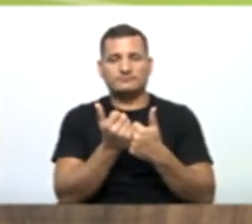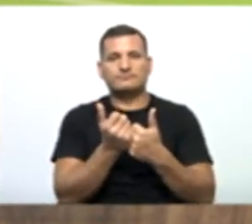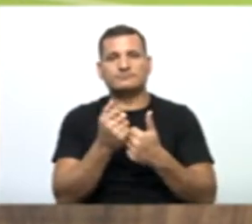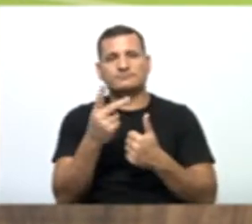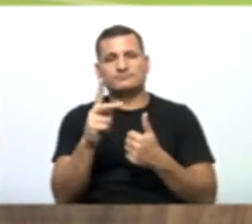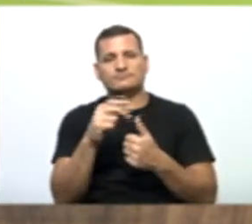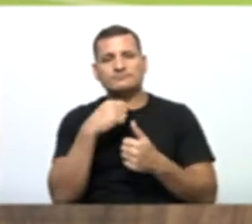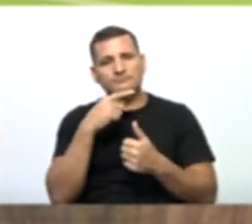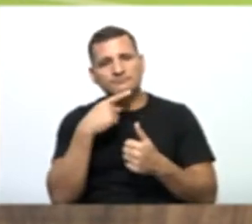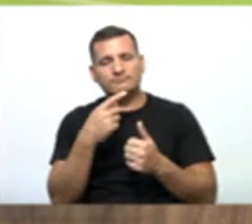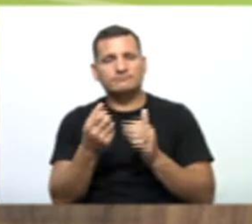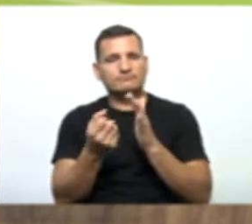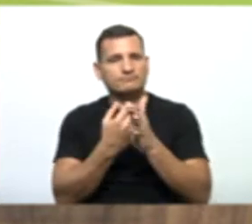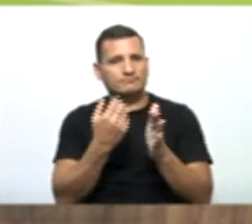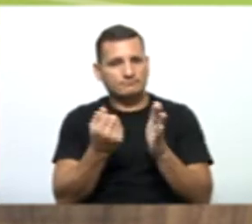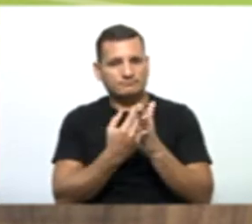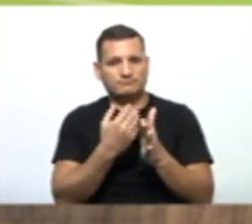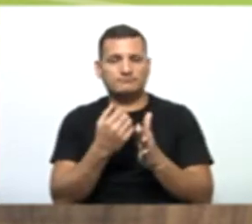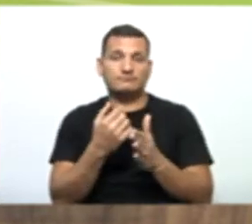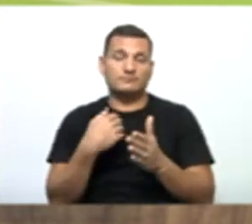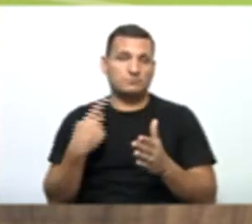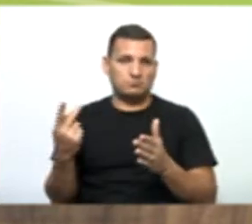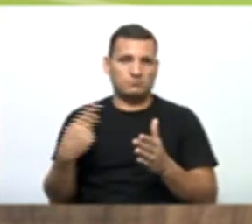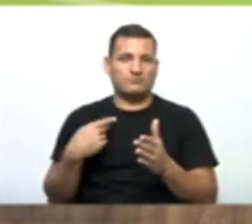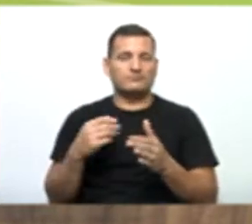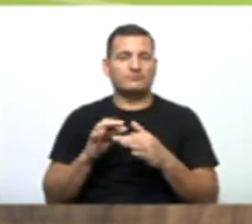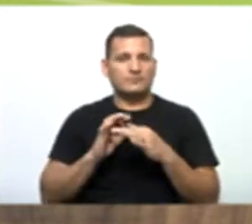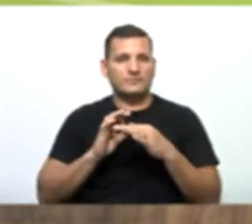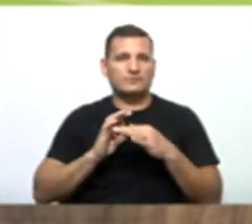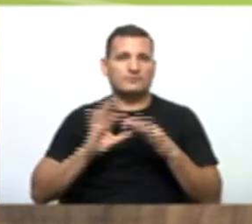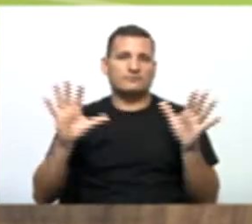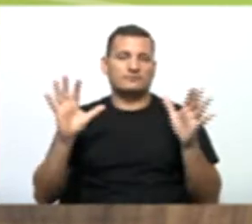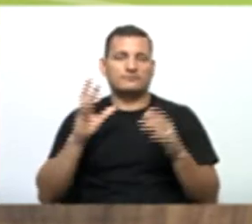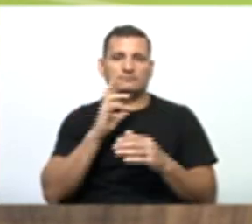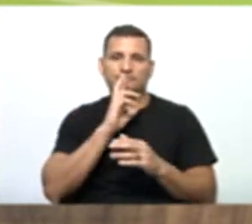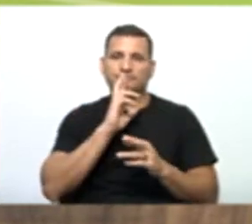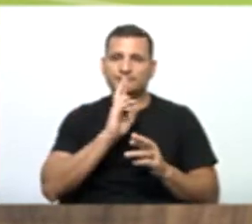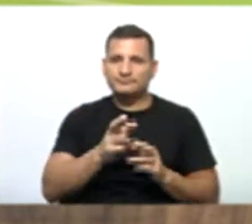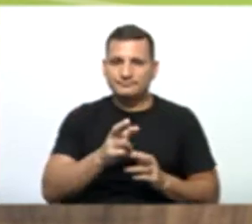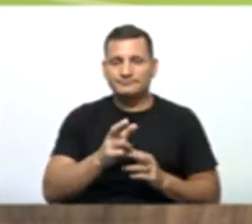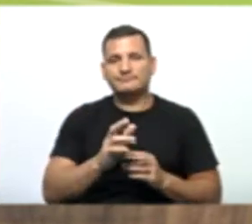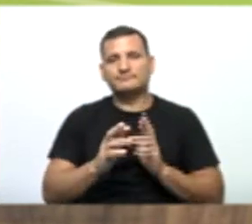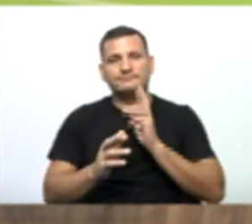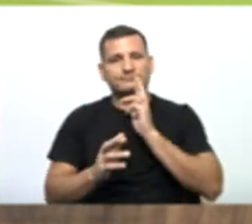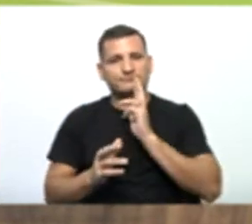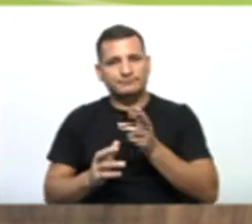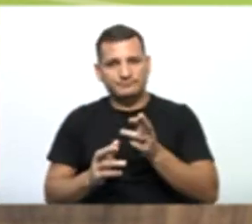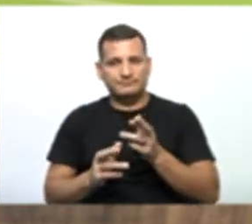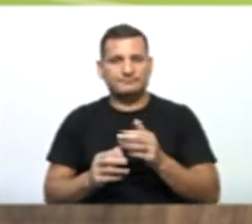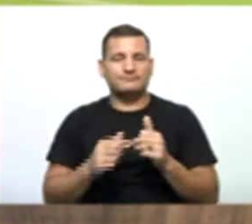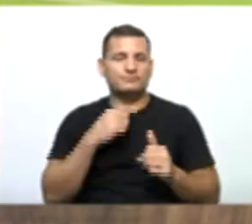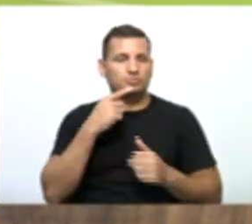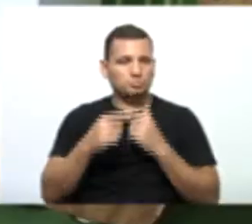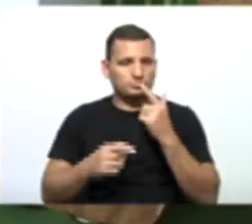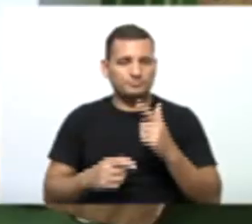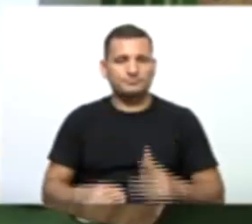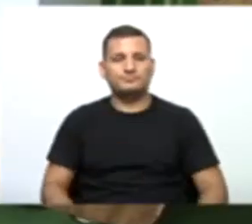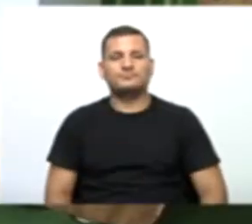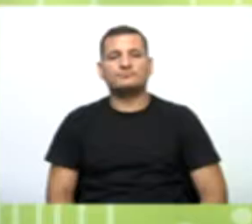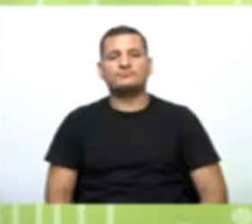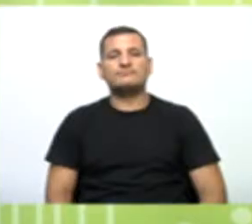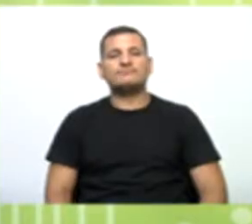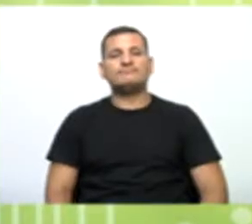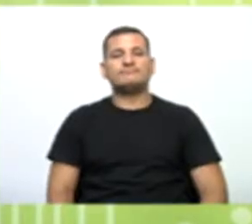aí seus questionamentos, que a gente está disposto aqui a tirar todas as dúvidas que vocês tiverem. É isso